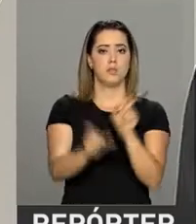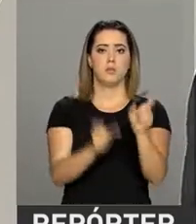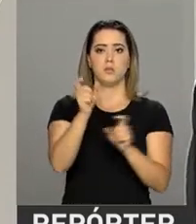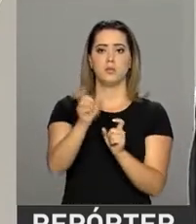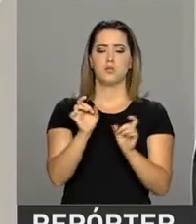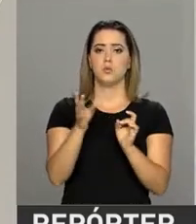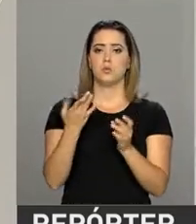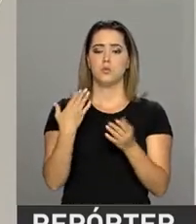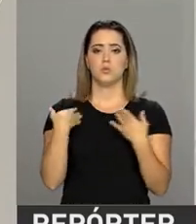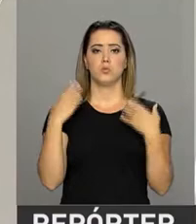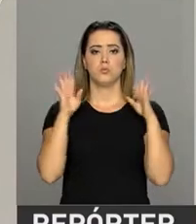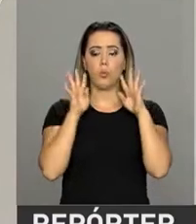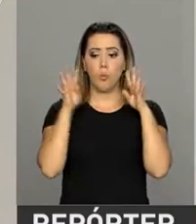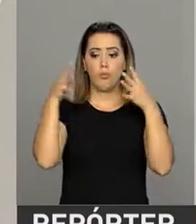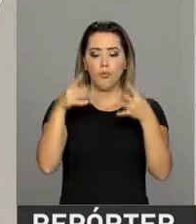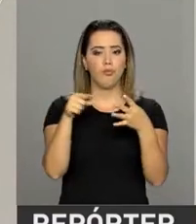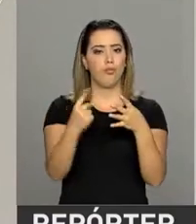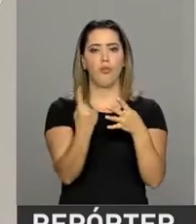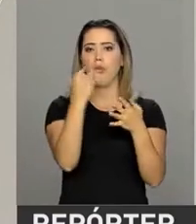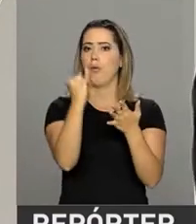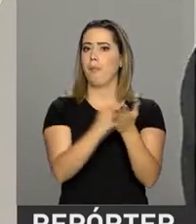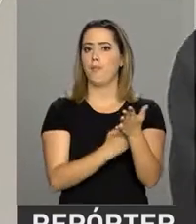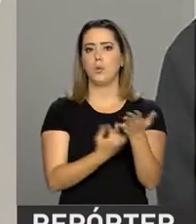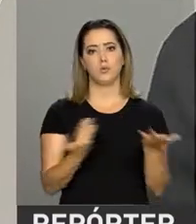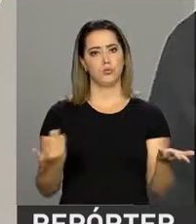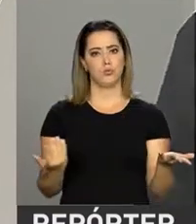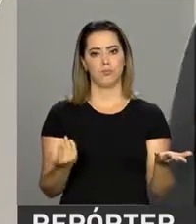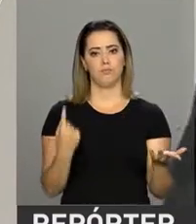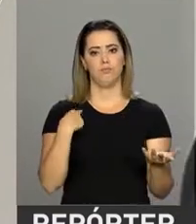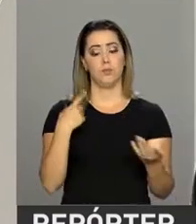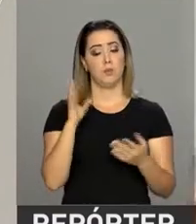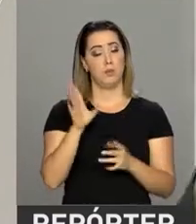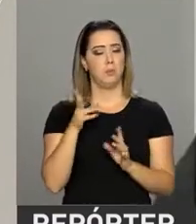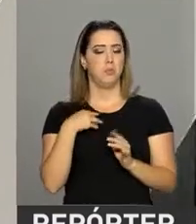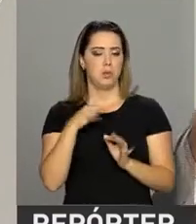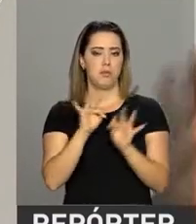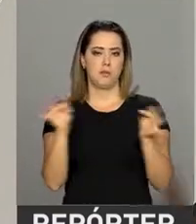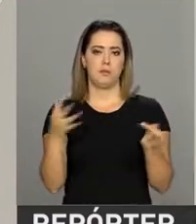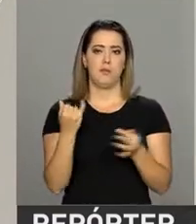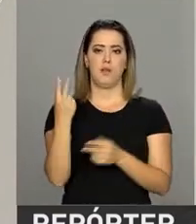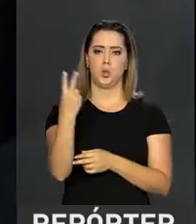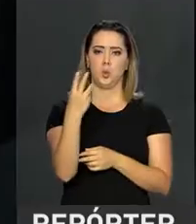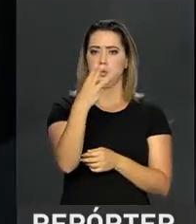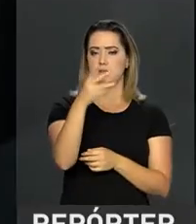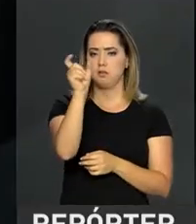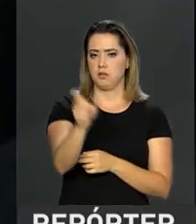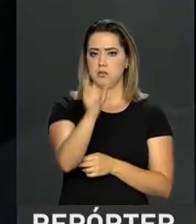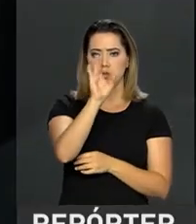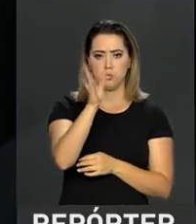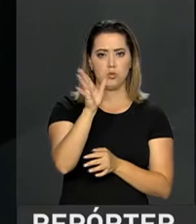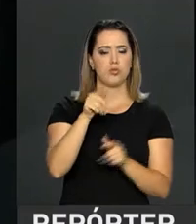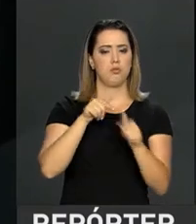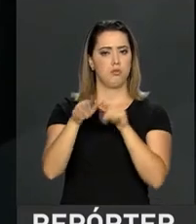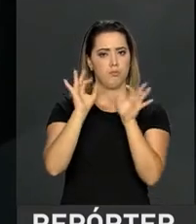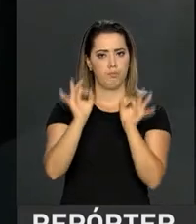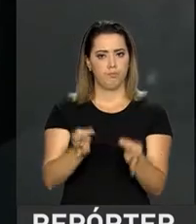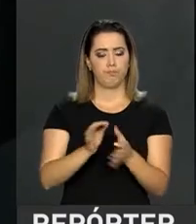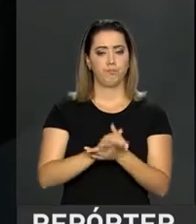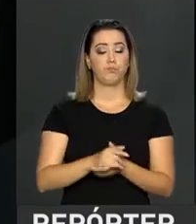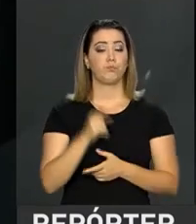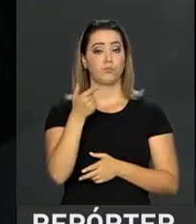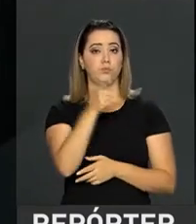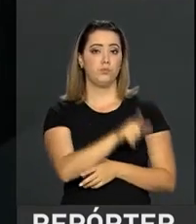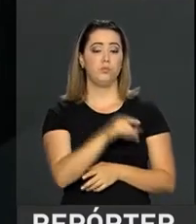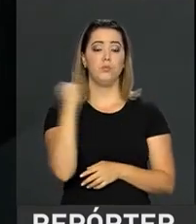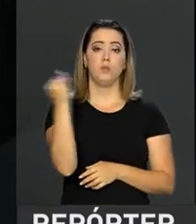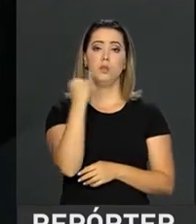dedicadas a este assunto mas que não significa fazer um dia após contratar 23 e ponto final outro tema comentado pelo presidente foi